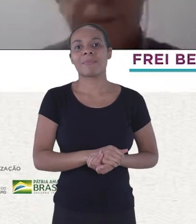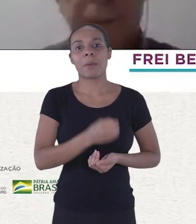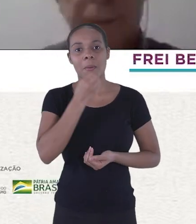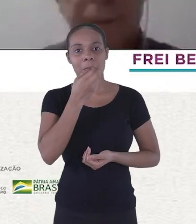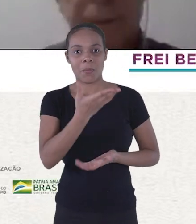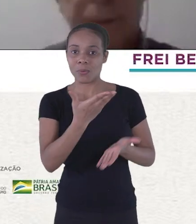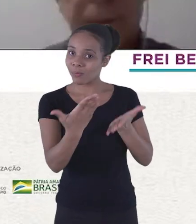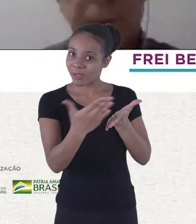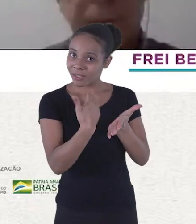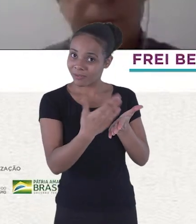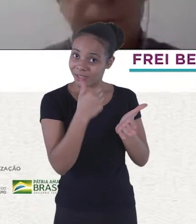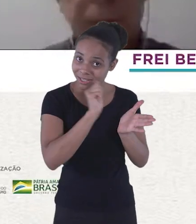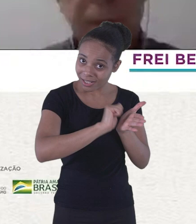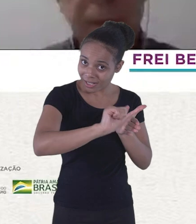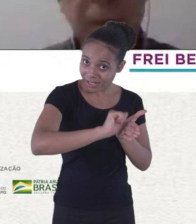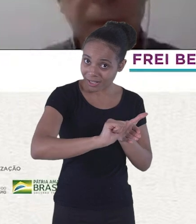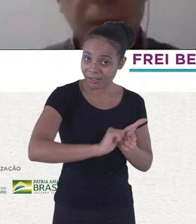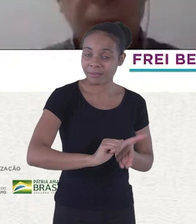sofrida?